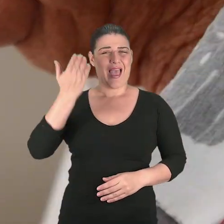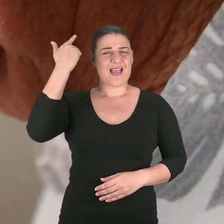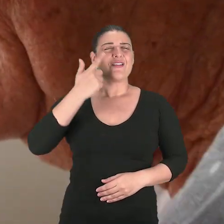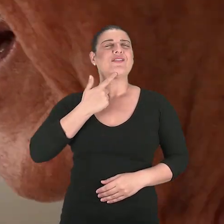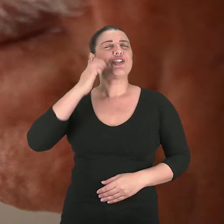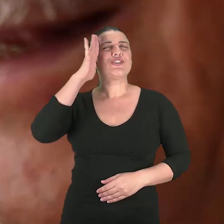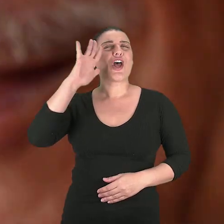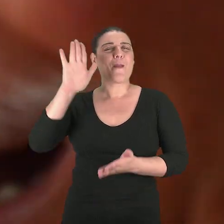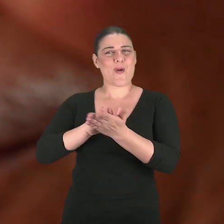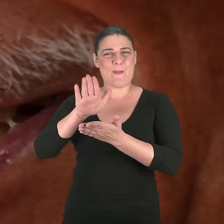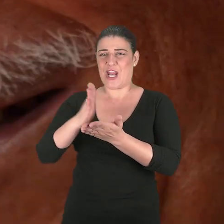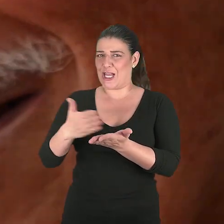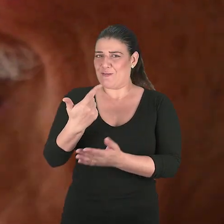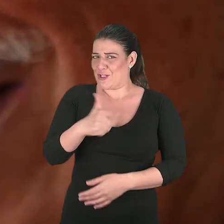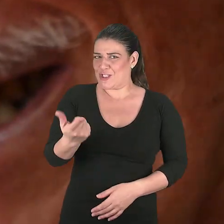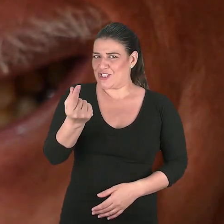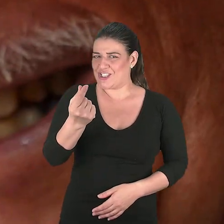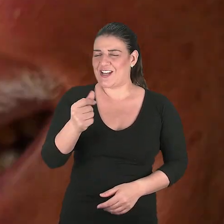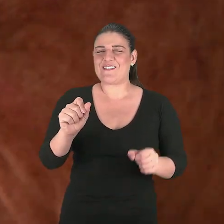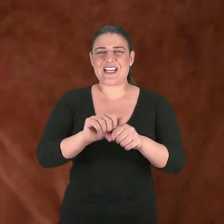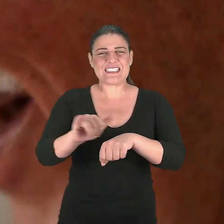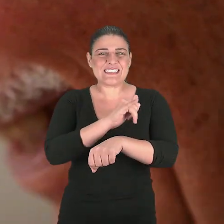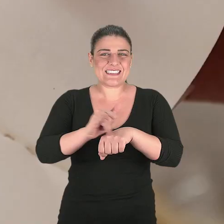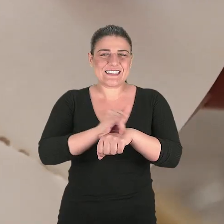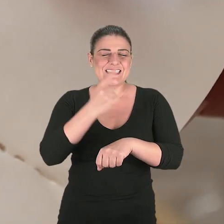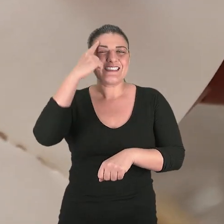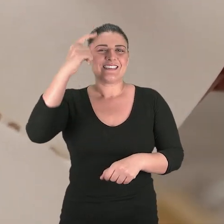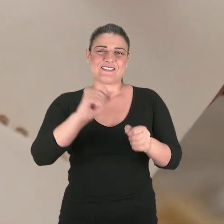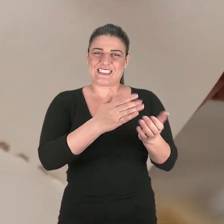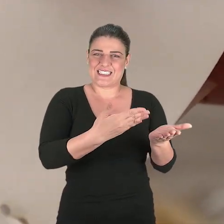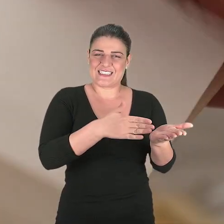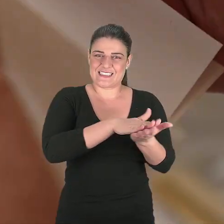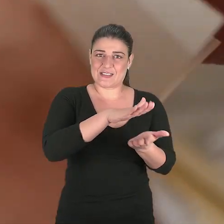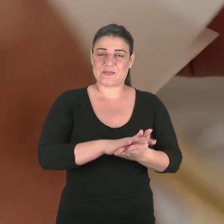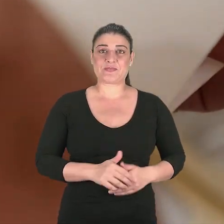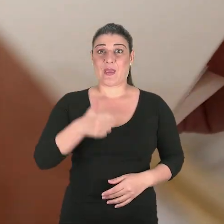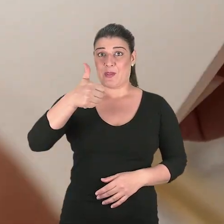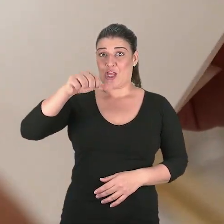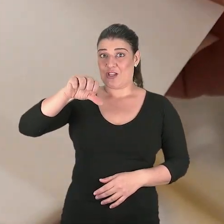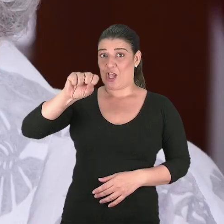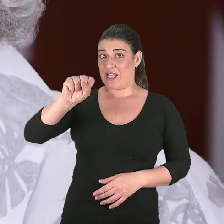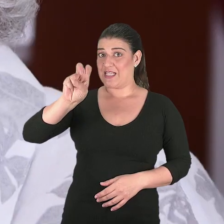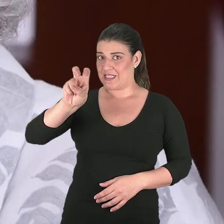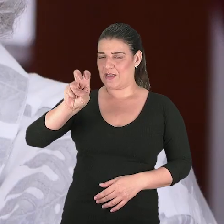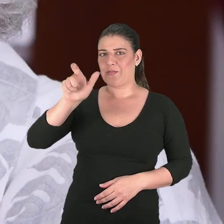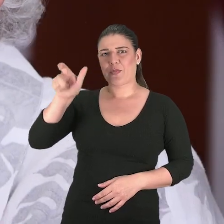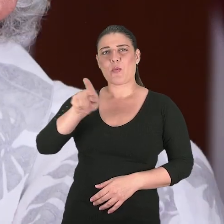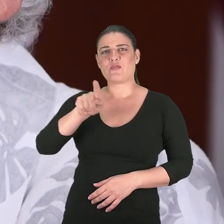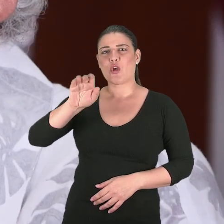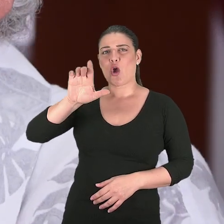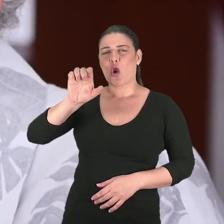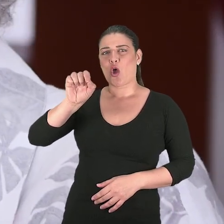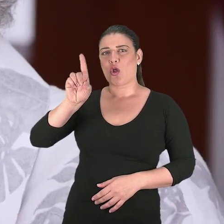publicar livro, não tinha dinheiro, ficava fazendo essas coisinhas aqui, entendeu? Em 1985, o professor